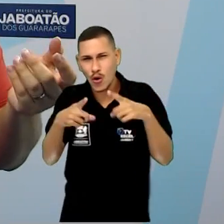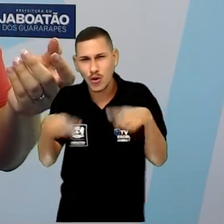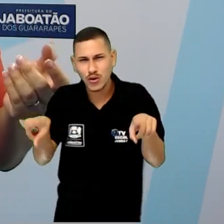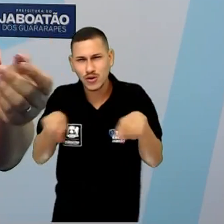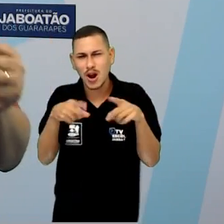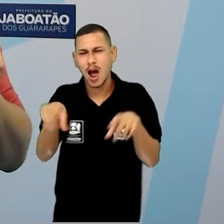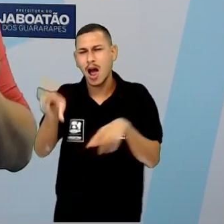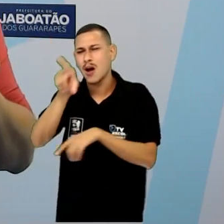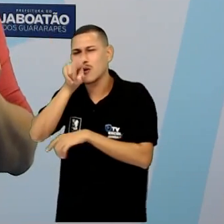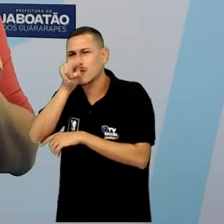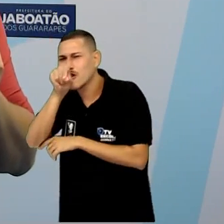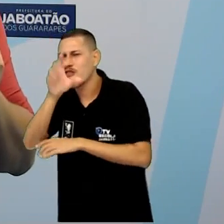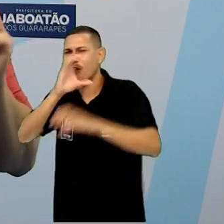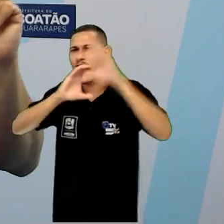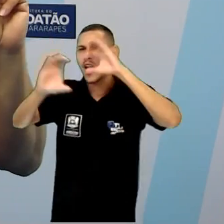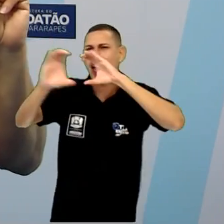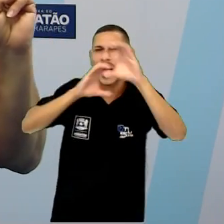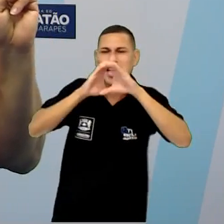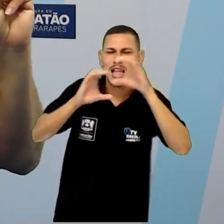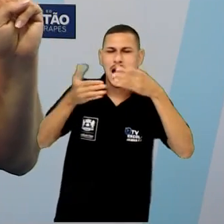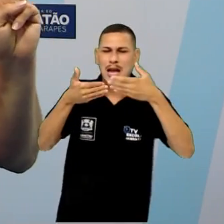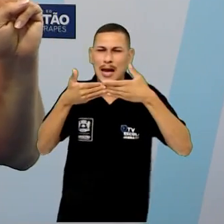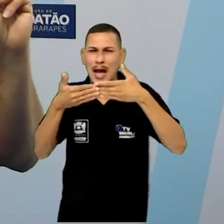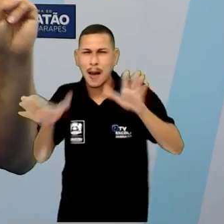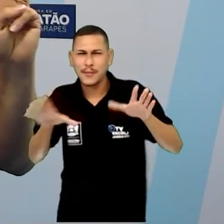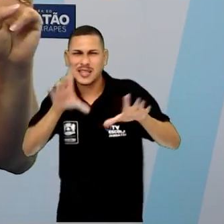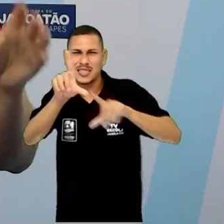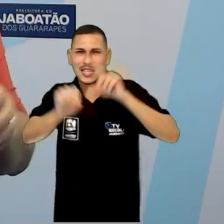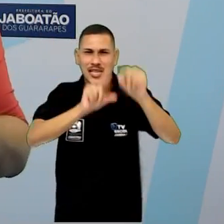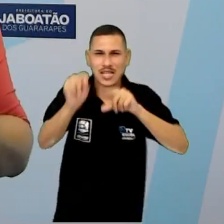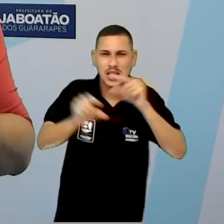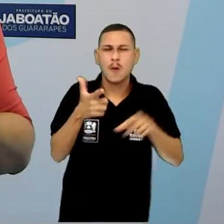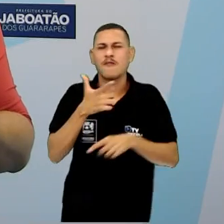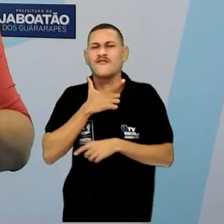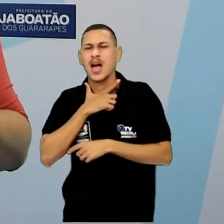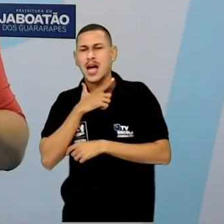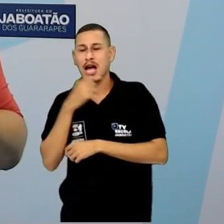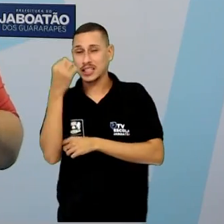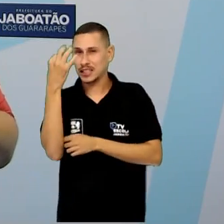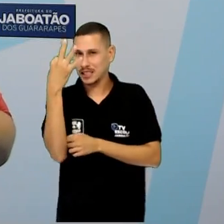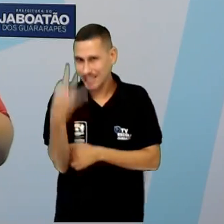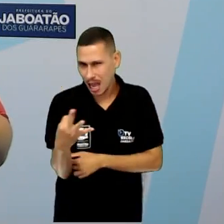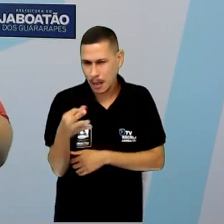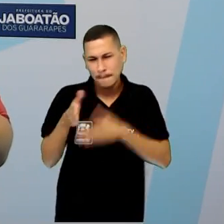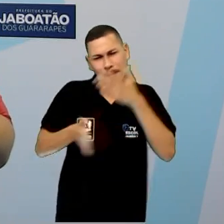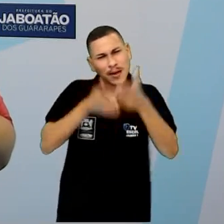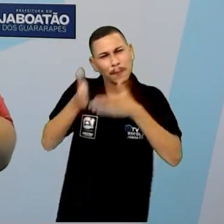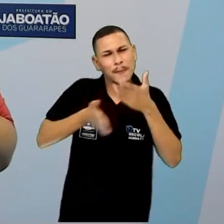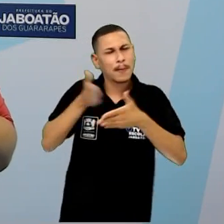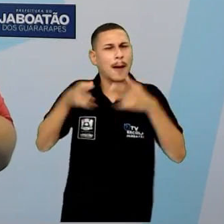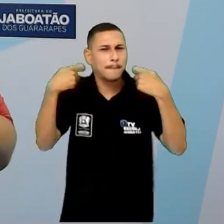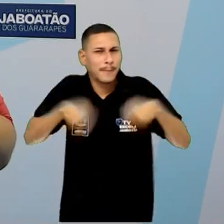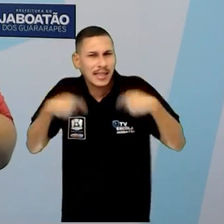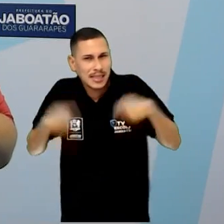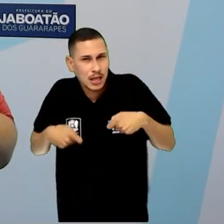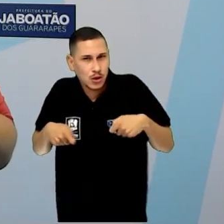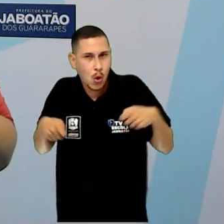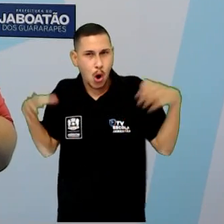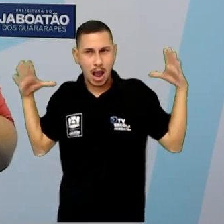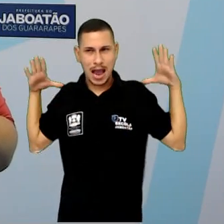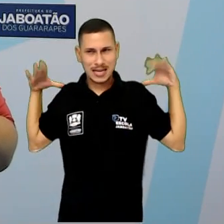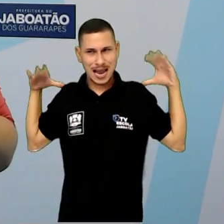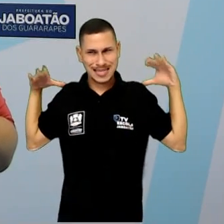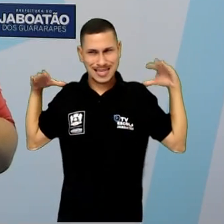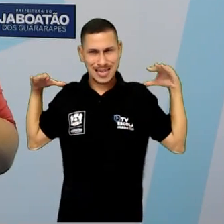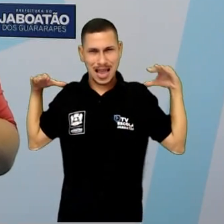pássaros afinados abre seleção para 3 vagas. Para participar é preciso ter asas,